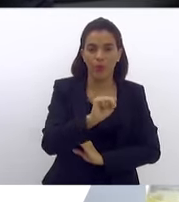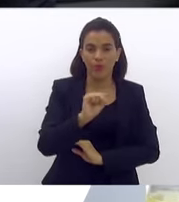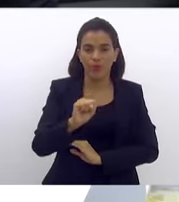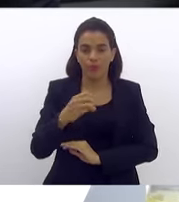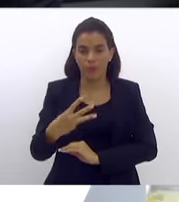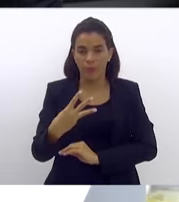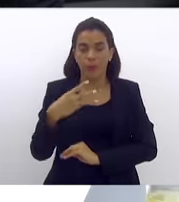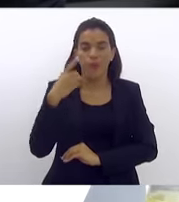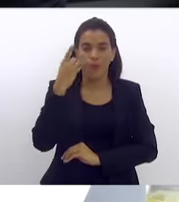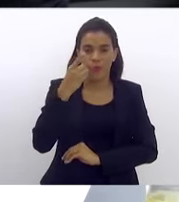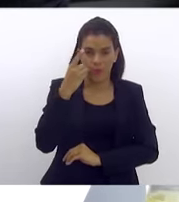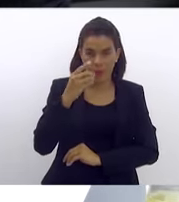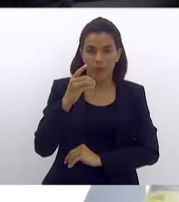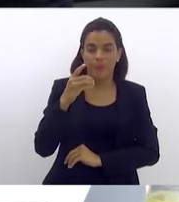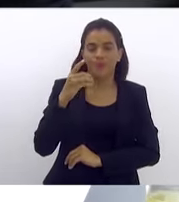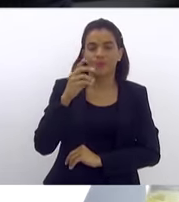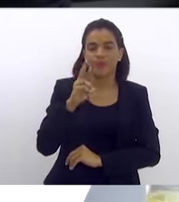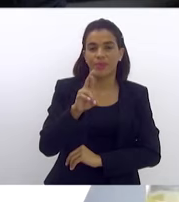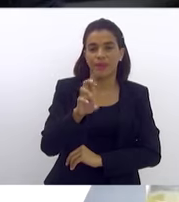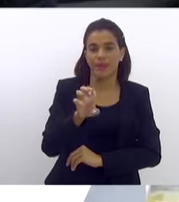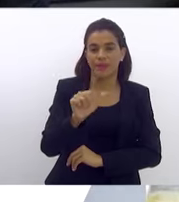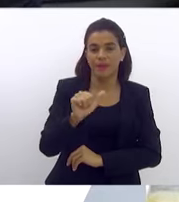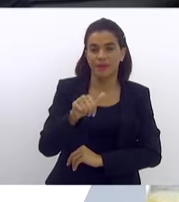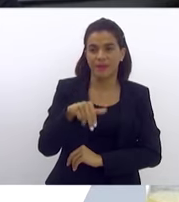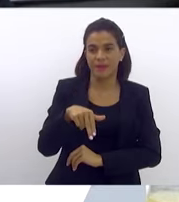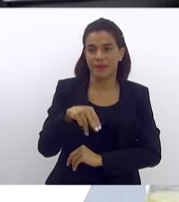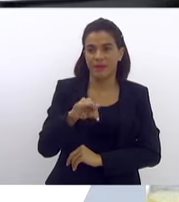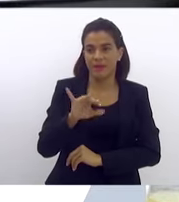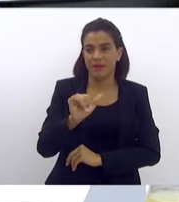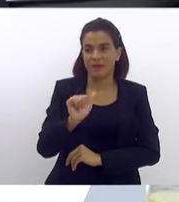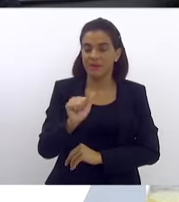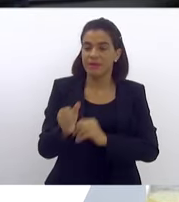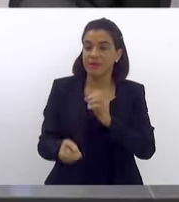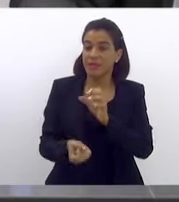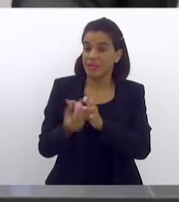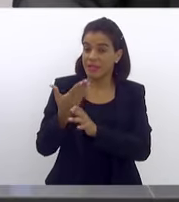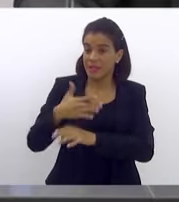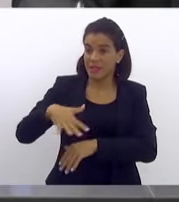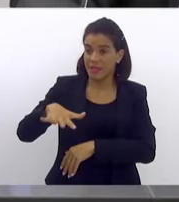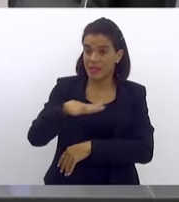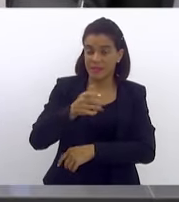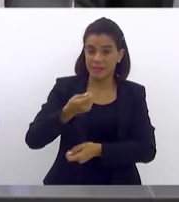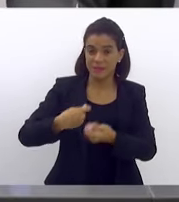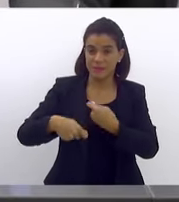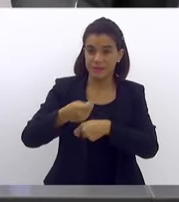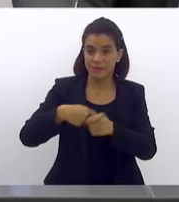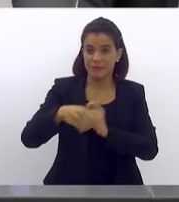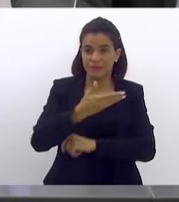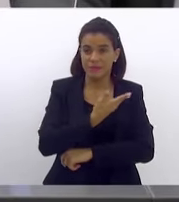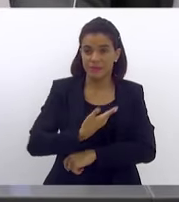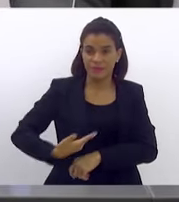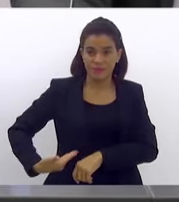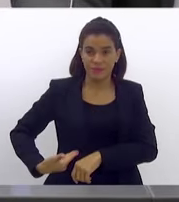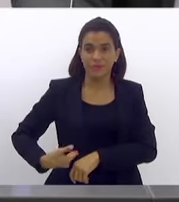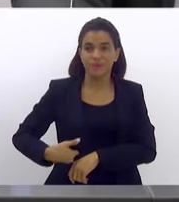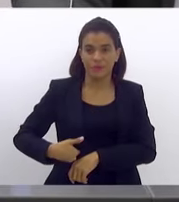autoria da deputada Renata Souza que institui no âmbito da administração pública